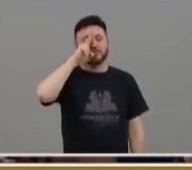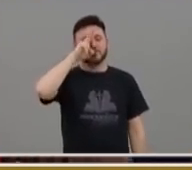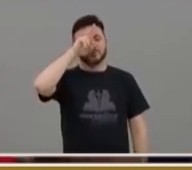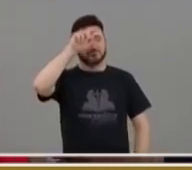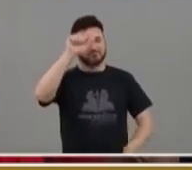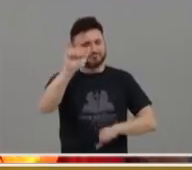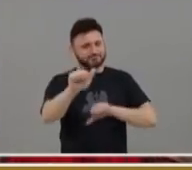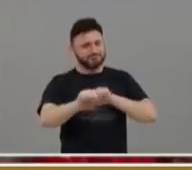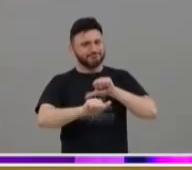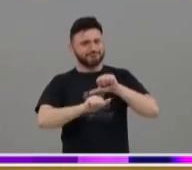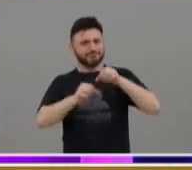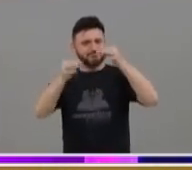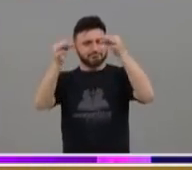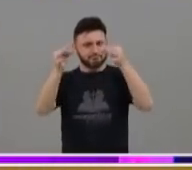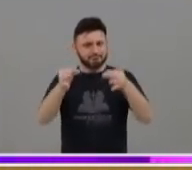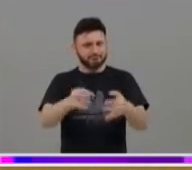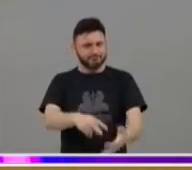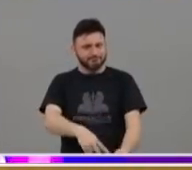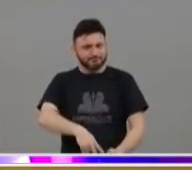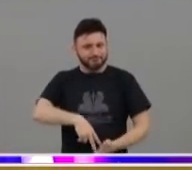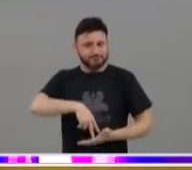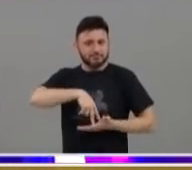suas forças se